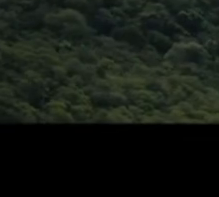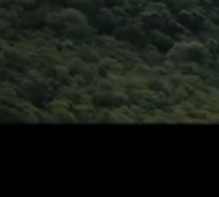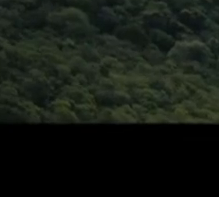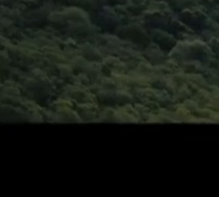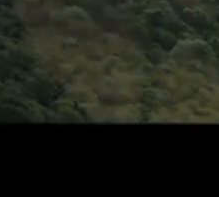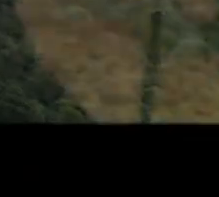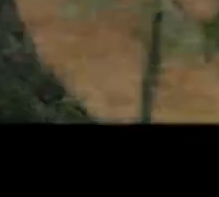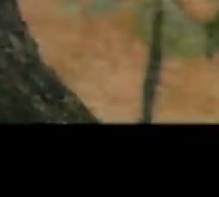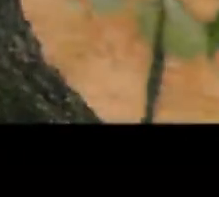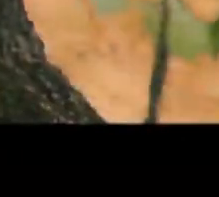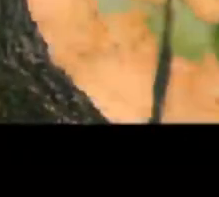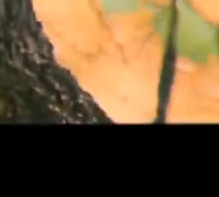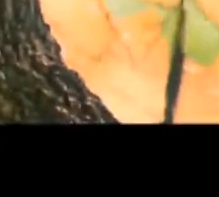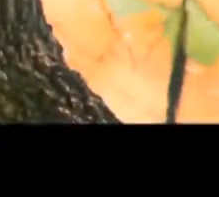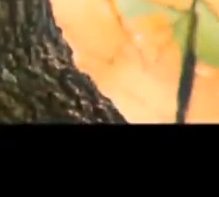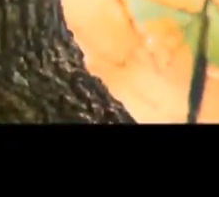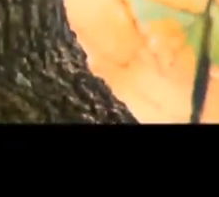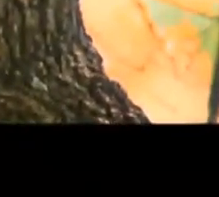Ocidente do imenso